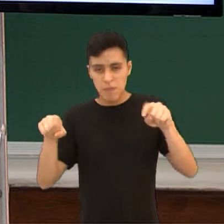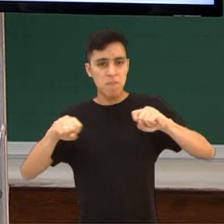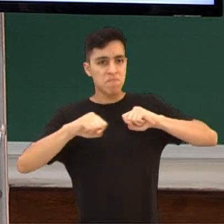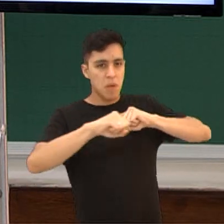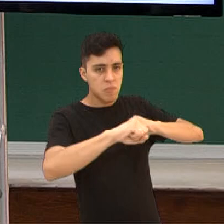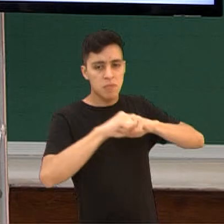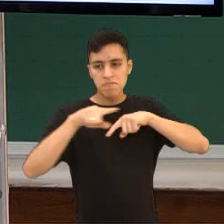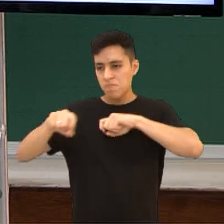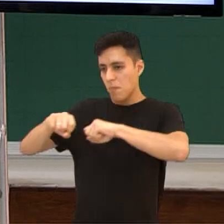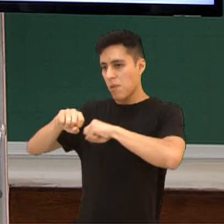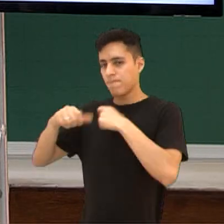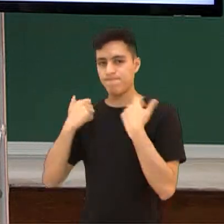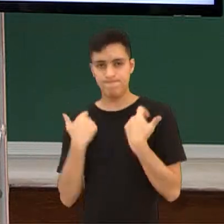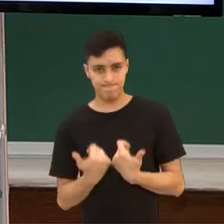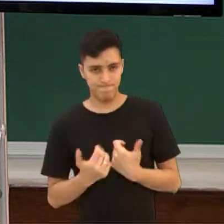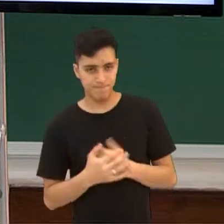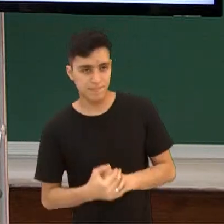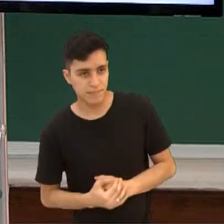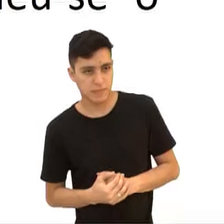movimentos, tá?